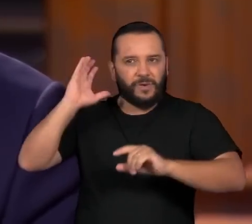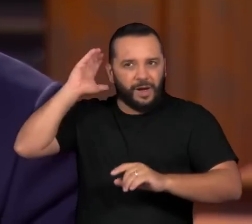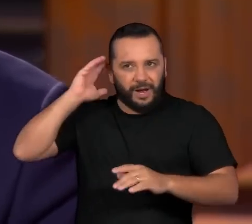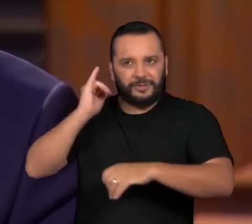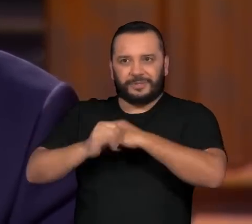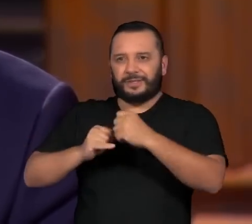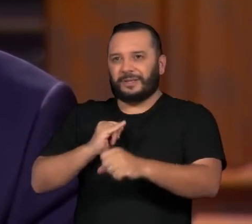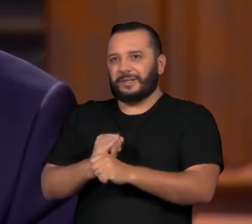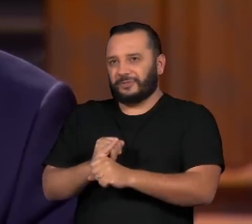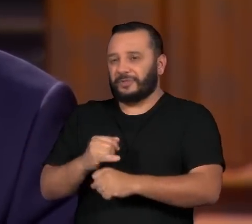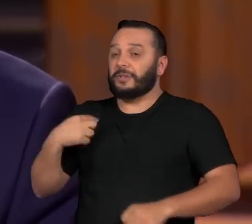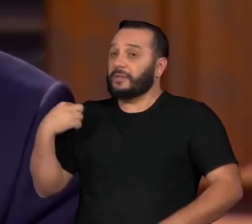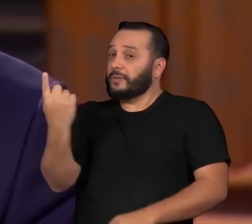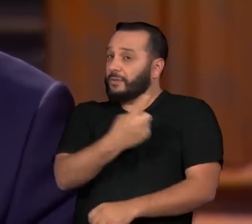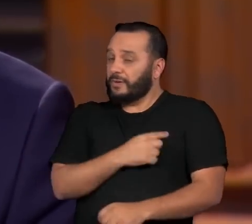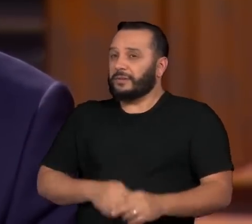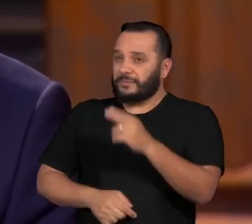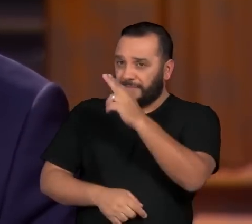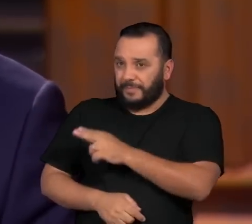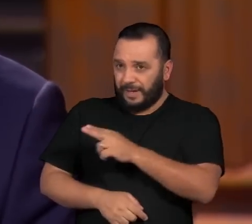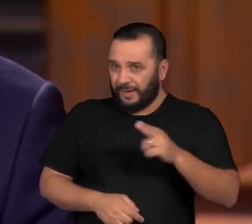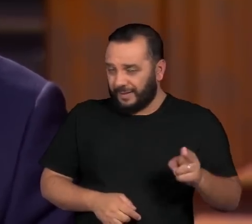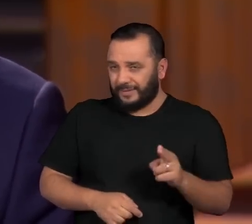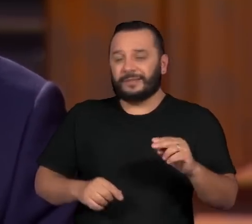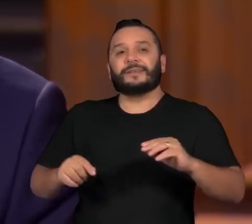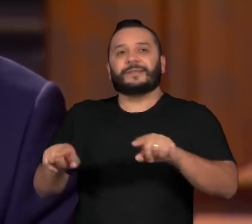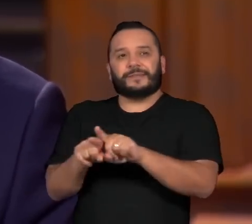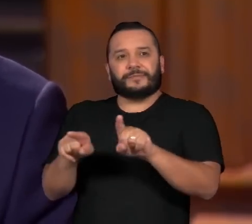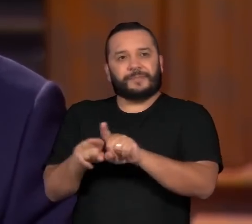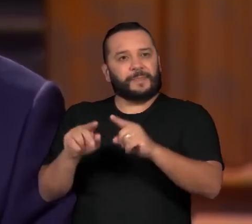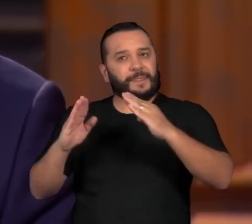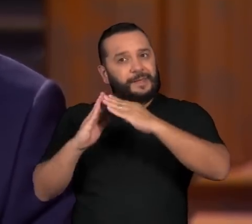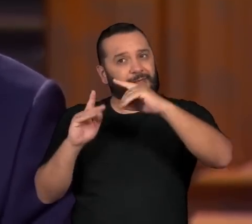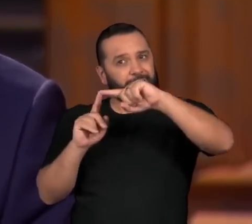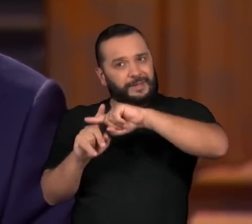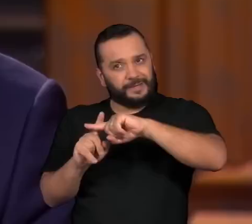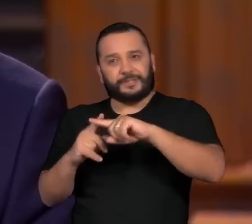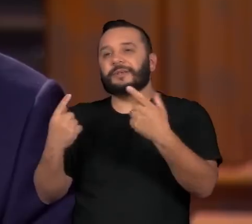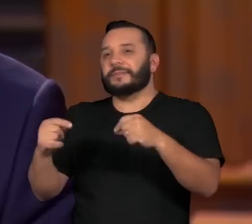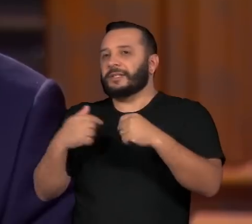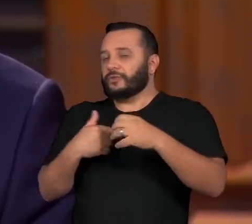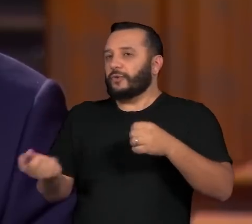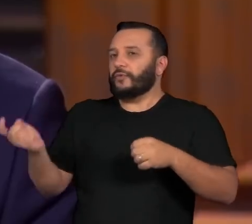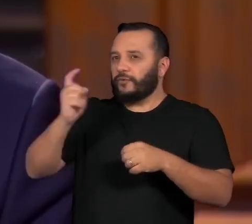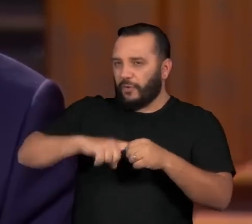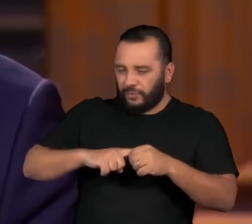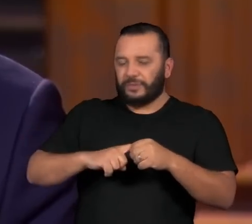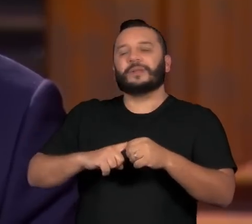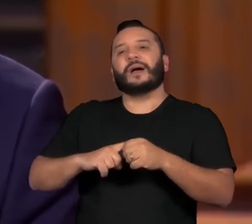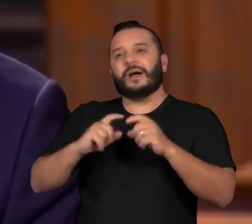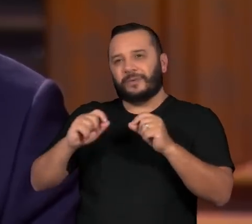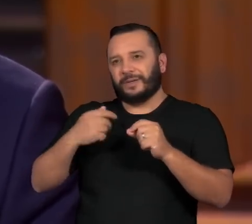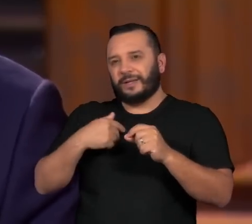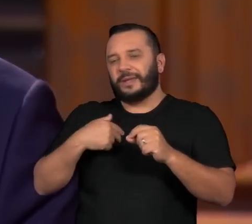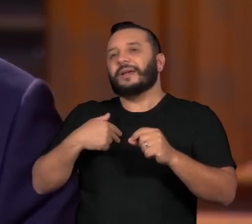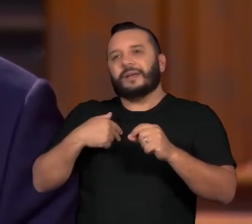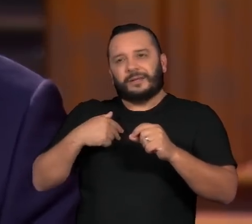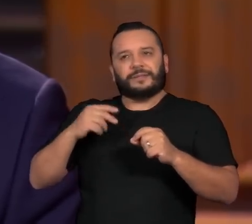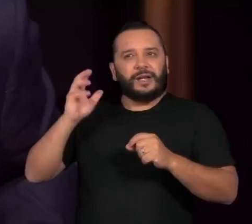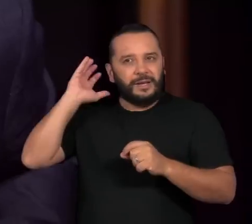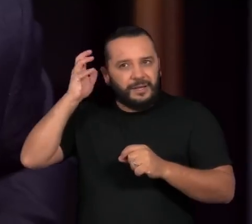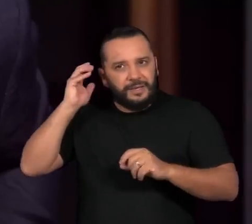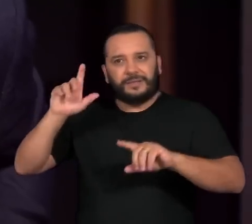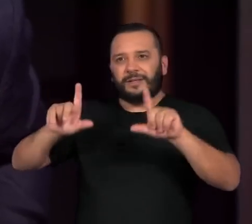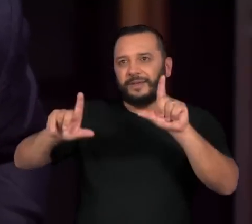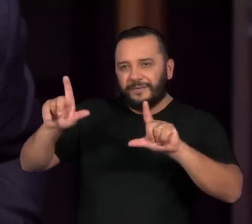padres, como igreja, a igreja precisou voltar às mídias para que ela não se tornasse só secular.